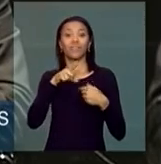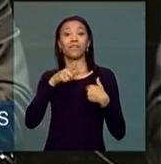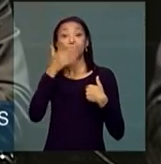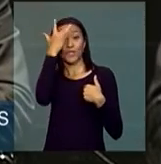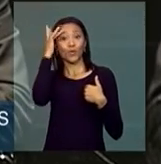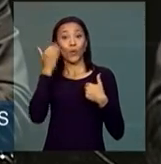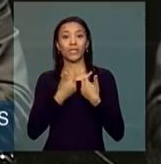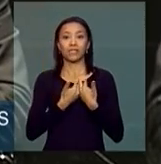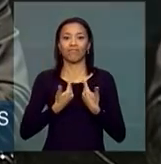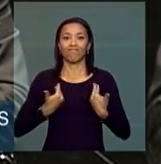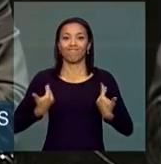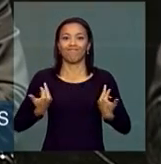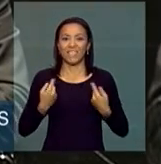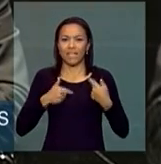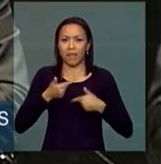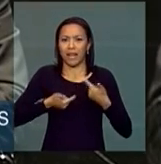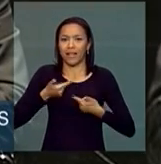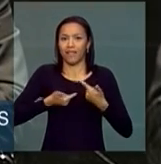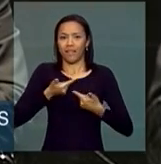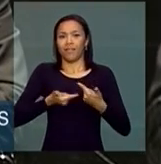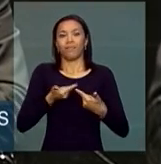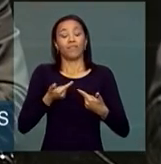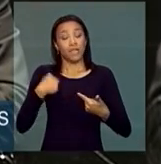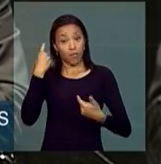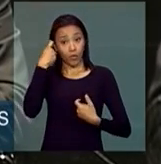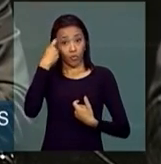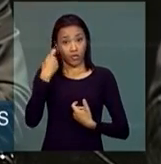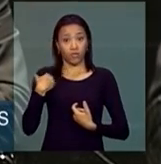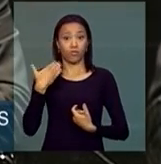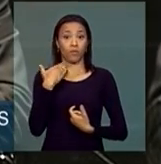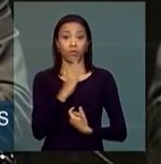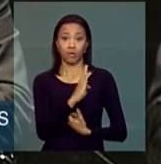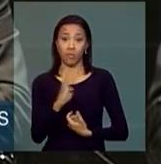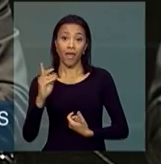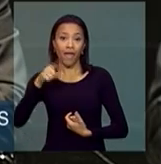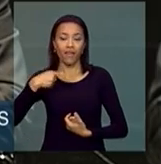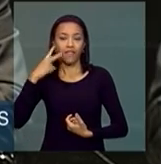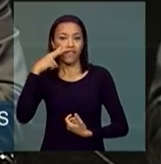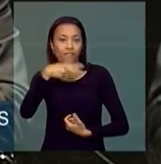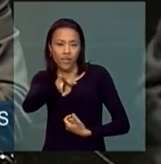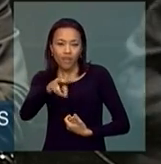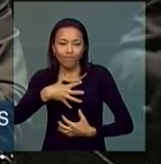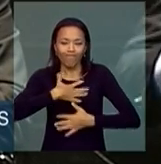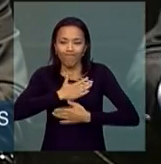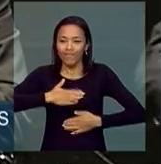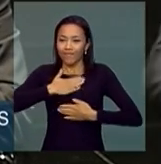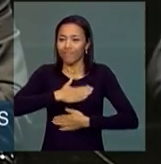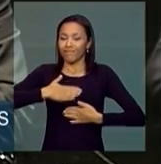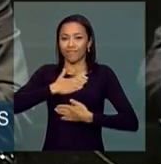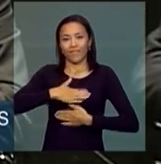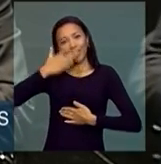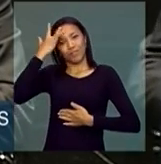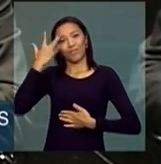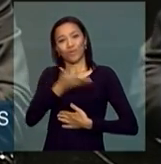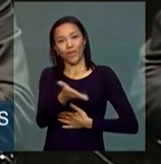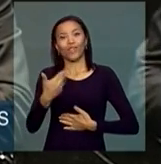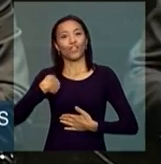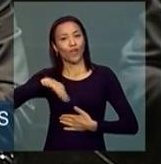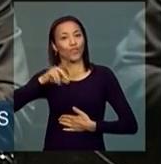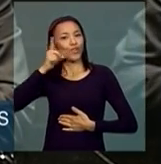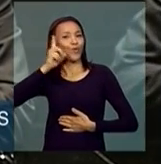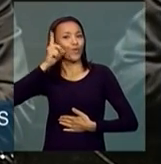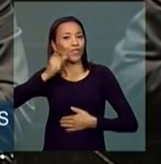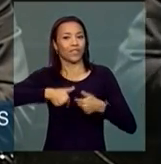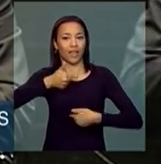pessoas. E a grande preocupação do Banco do Brasil é ver a satisfação das pessoas com as quais nós trabalhamos todos os